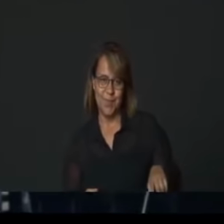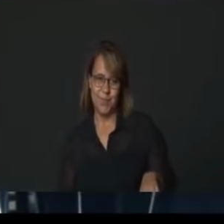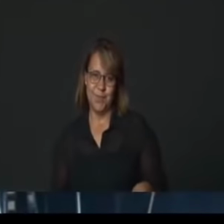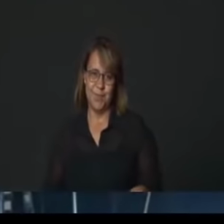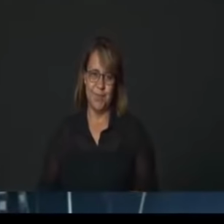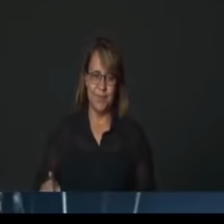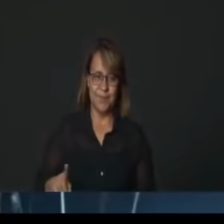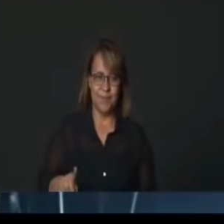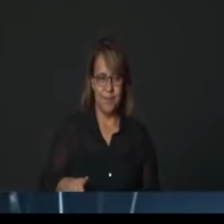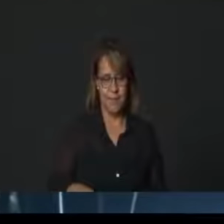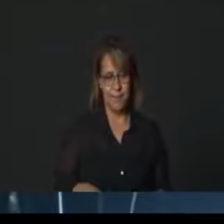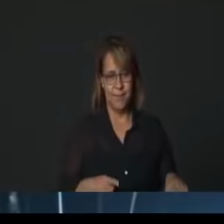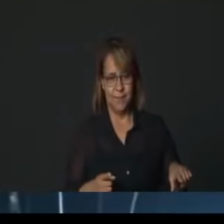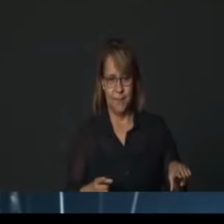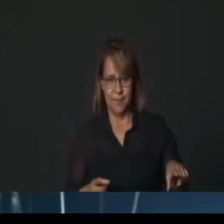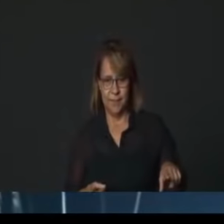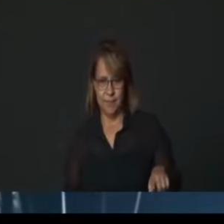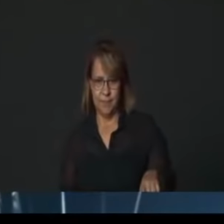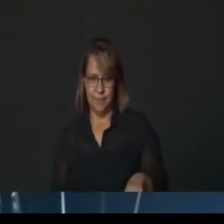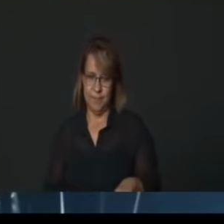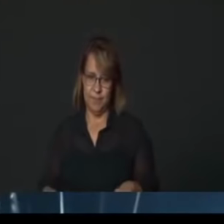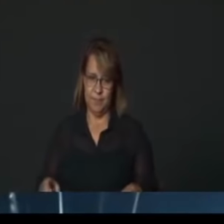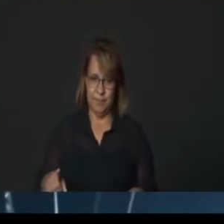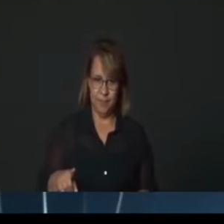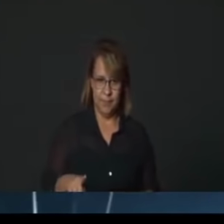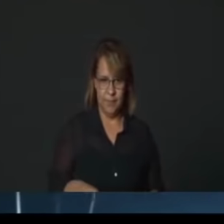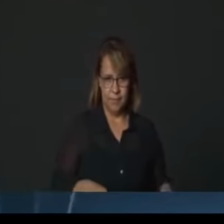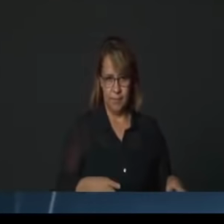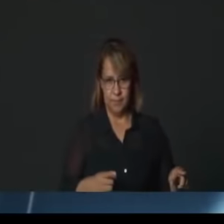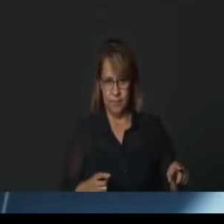lado nos ouvindo, Jesus.